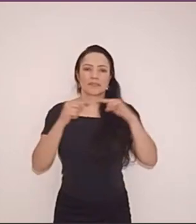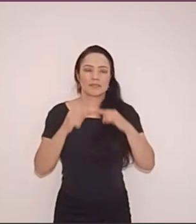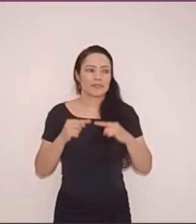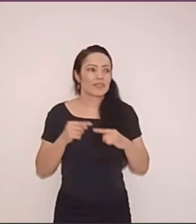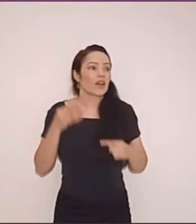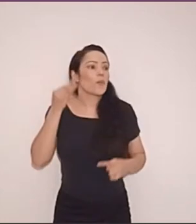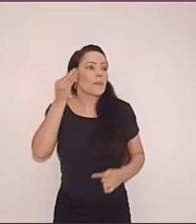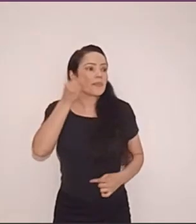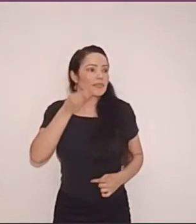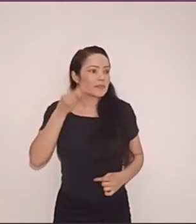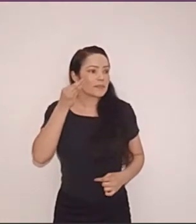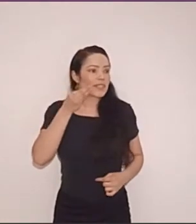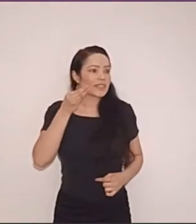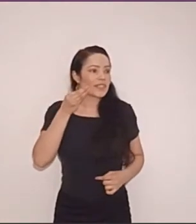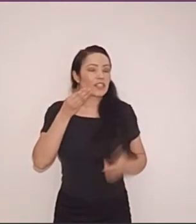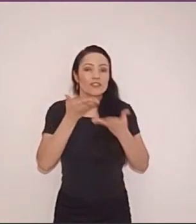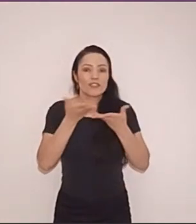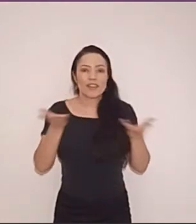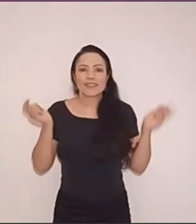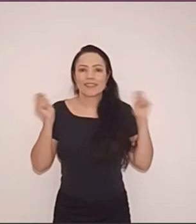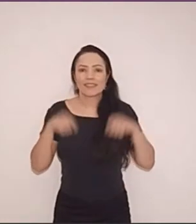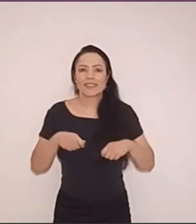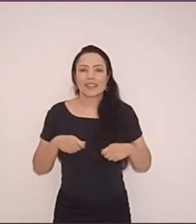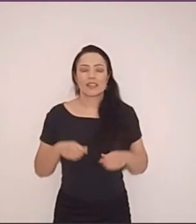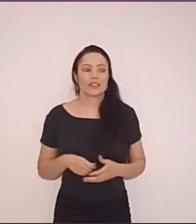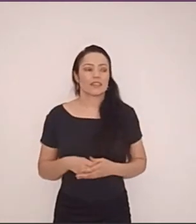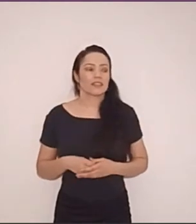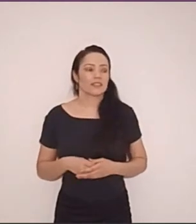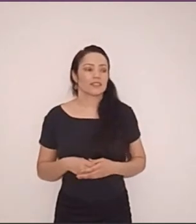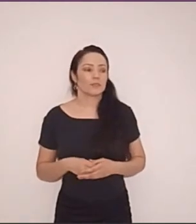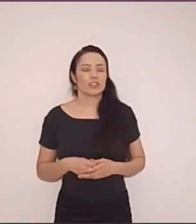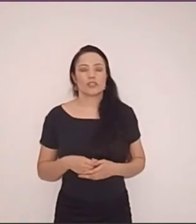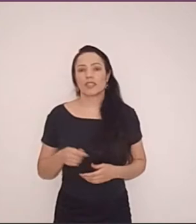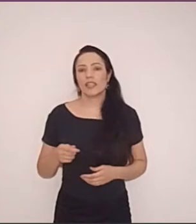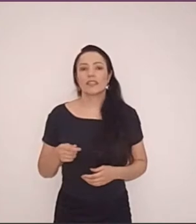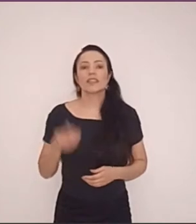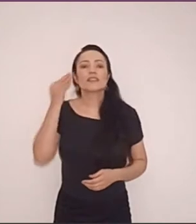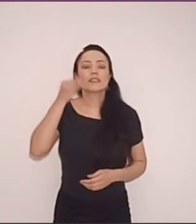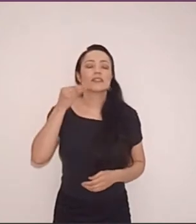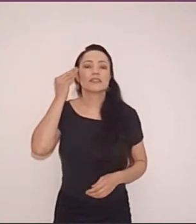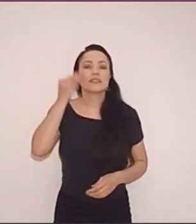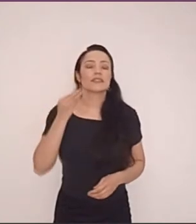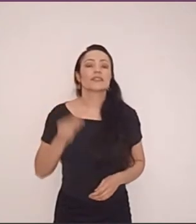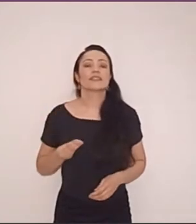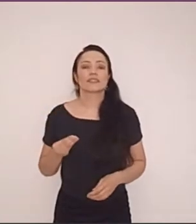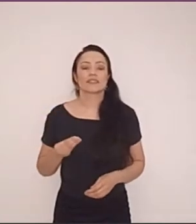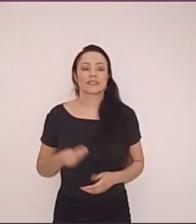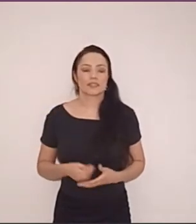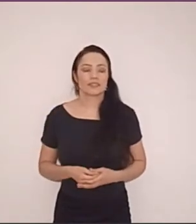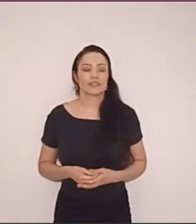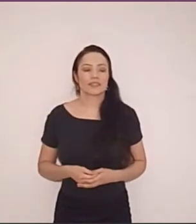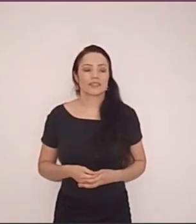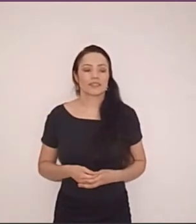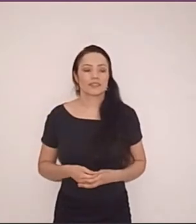ver com uma experiência transporte público fala tem a ver com experiência em